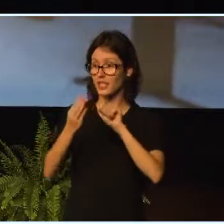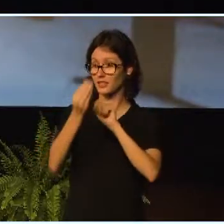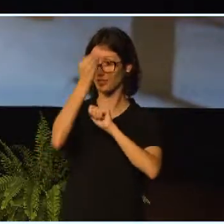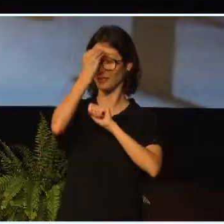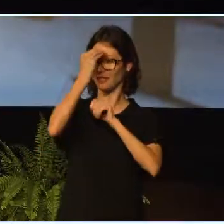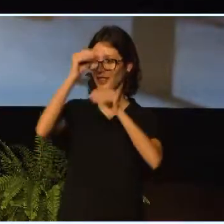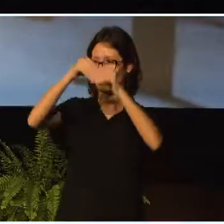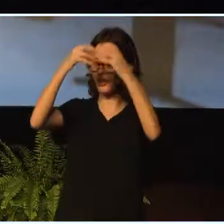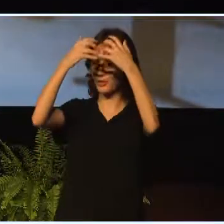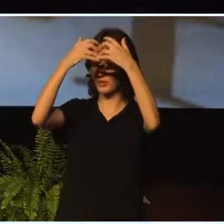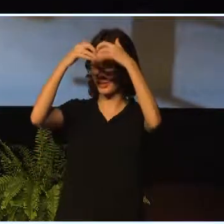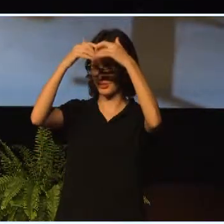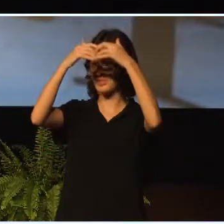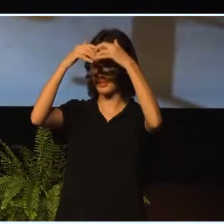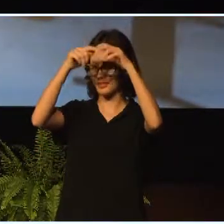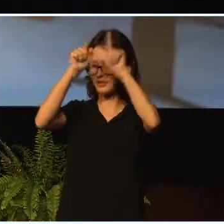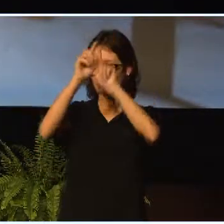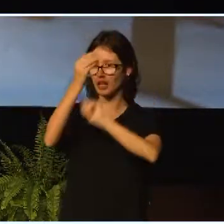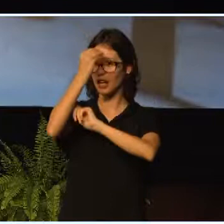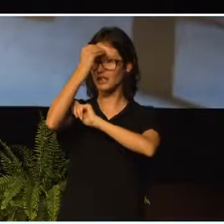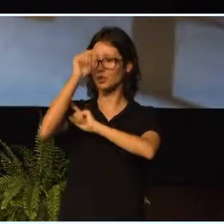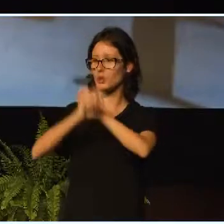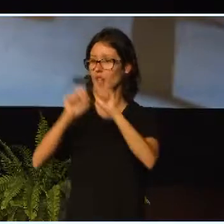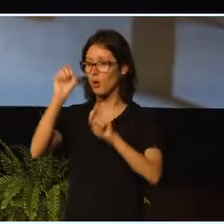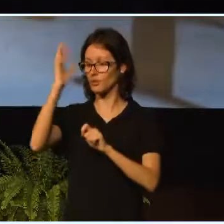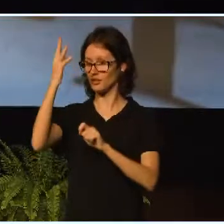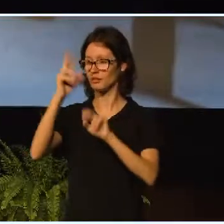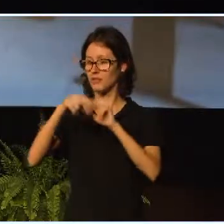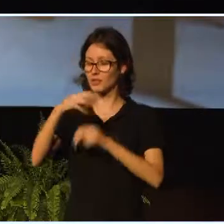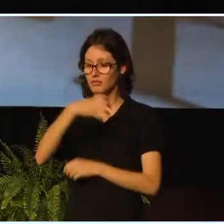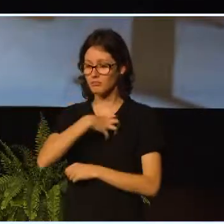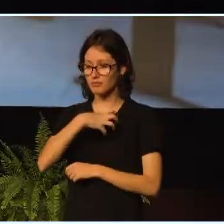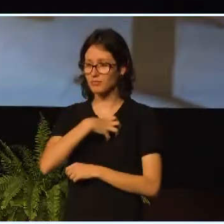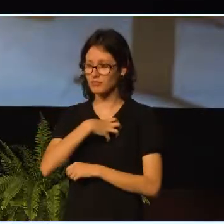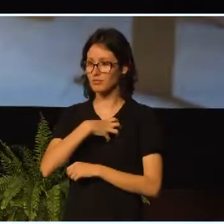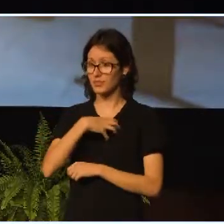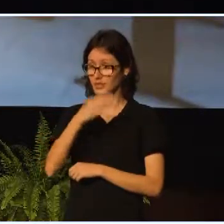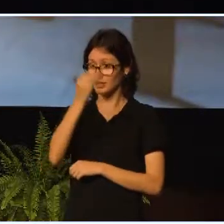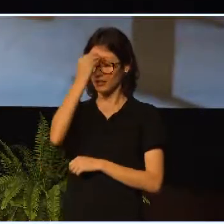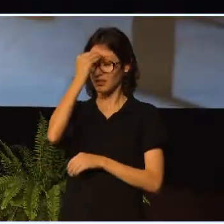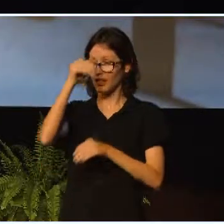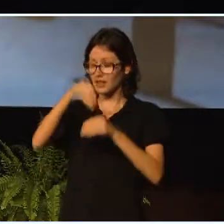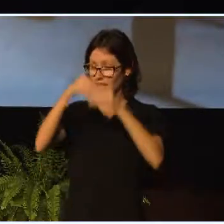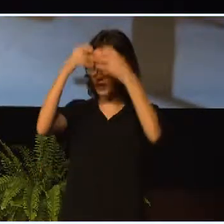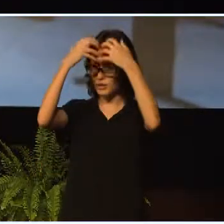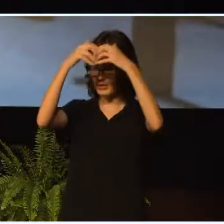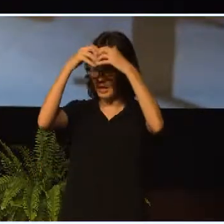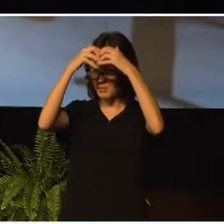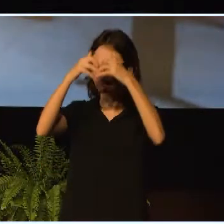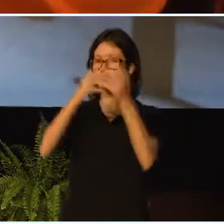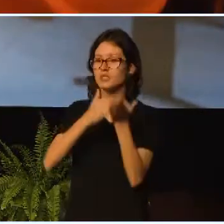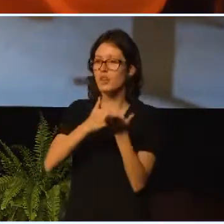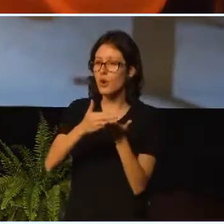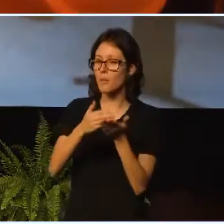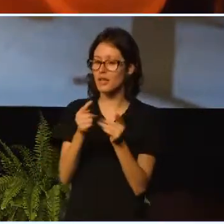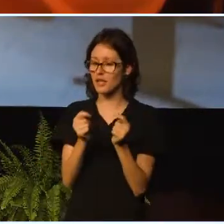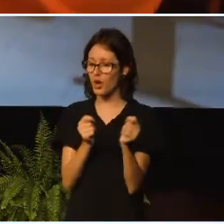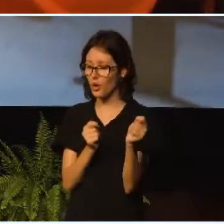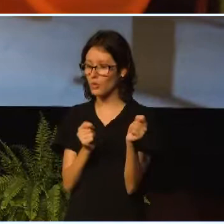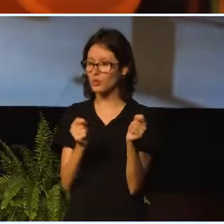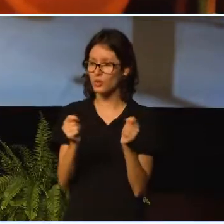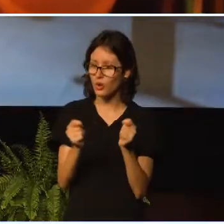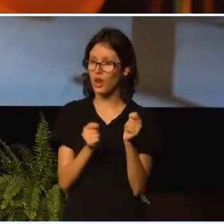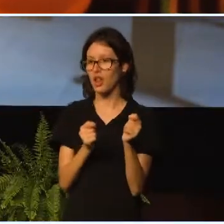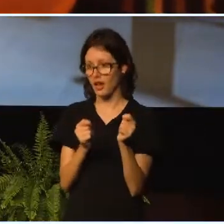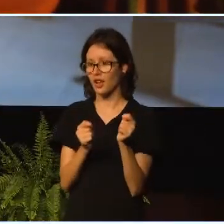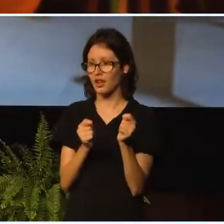eletrodos de eletroencefalografia, e essa atividade do seu cérebro agora, você começa a controlar algo